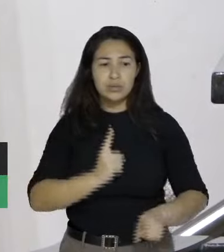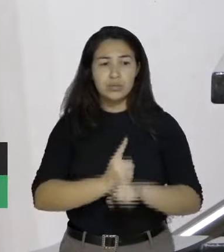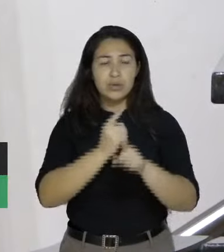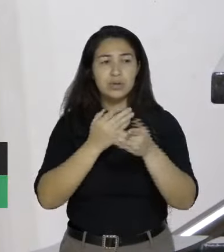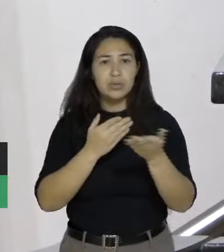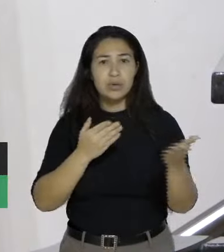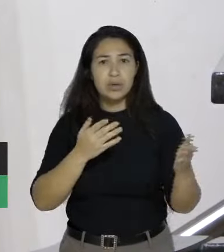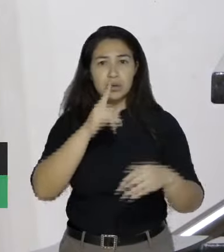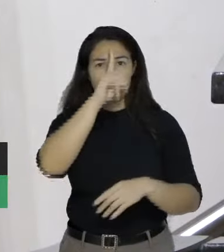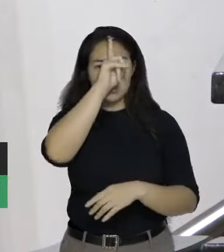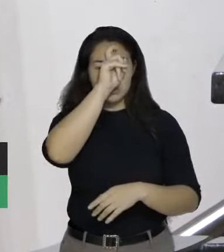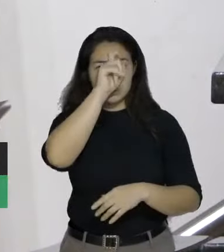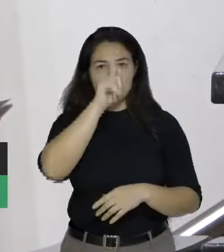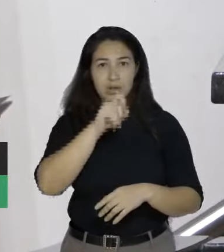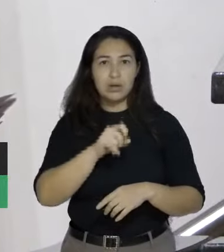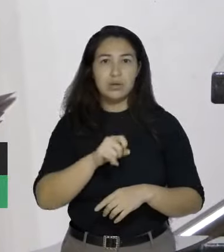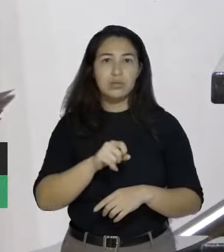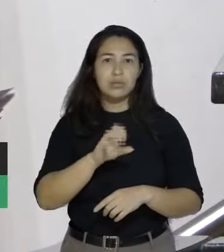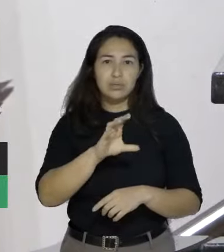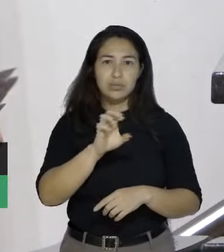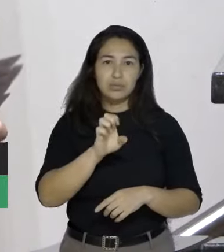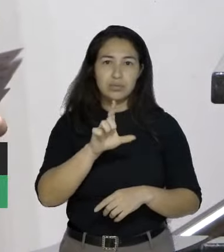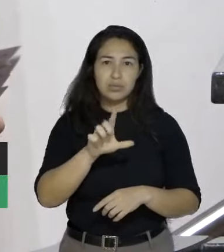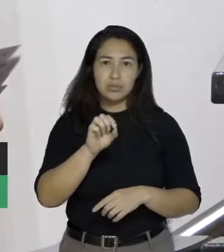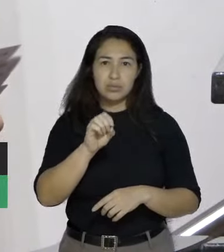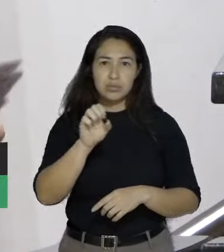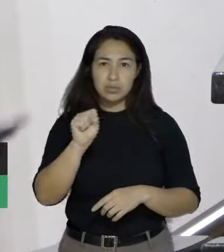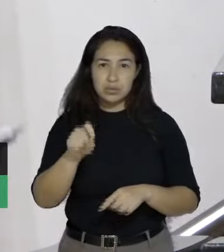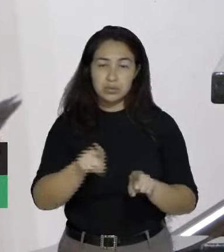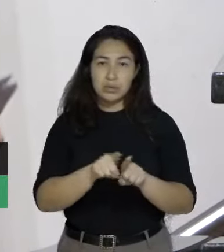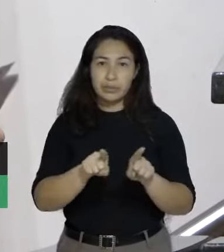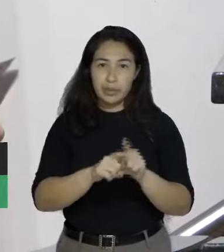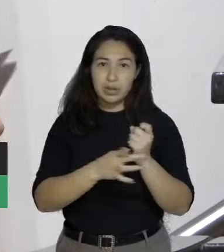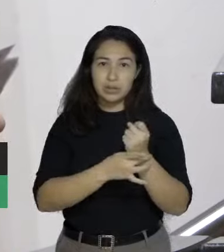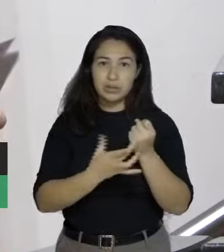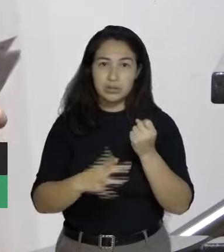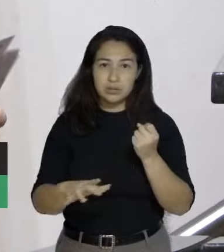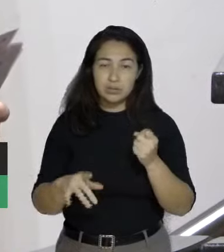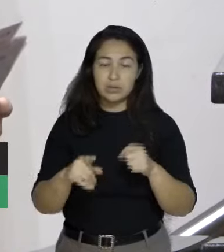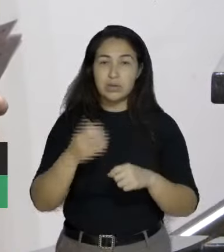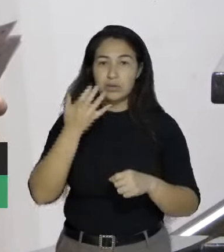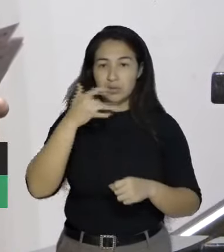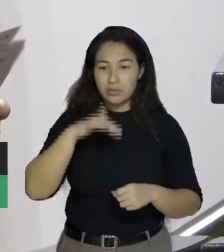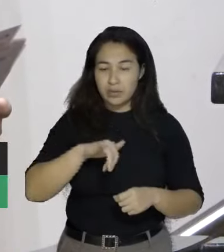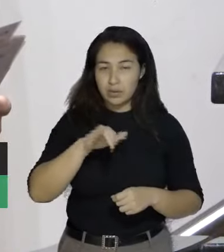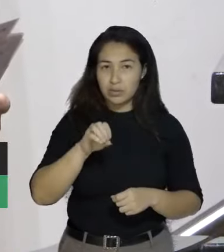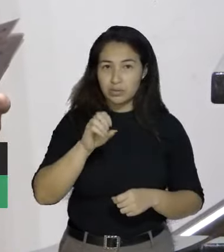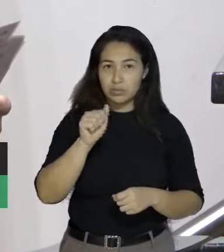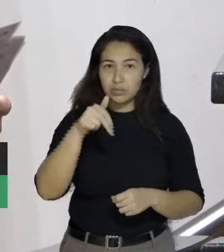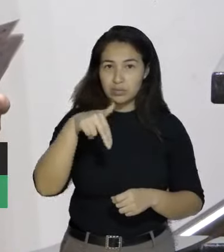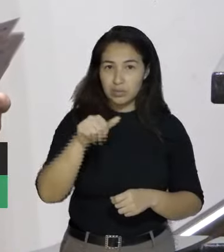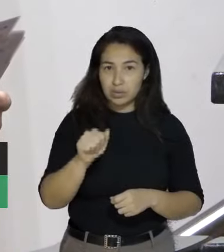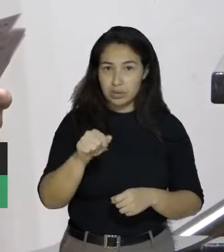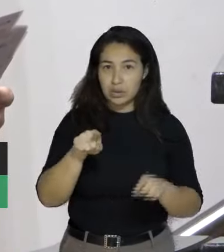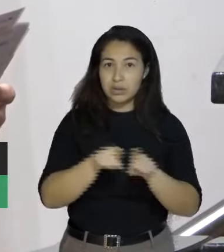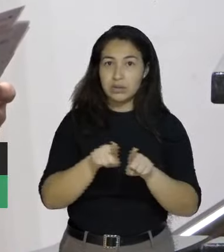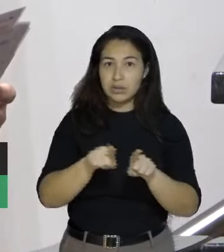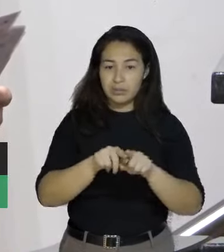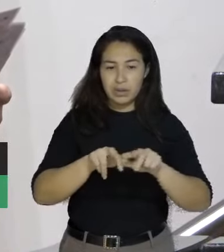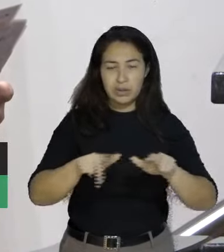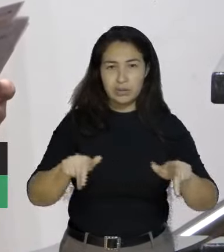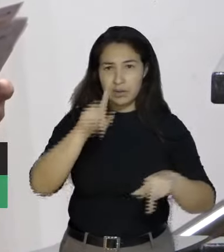como Hospital Celso Ramos Hospital Regional de São José Hospital Infantil Joana de Gusmão Santa Tereza da